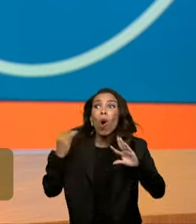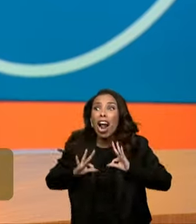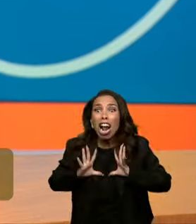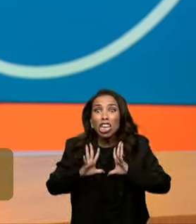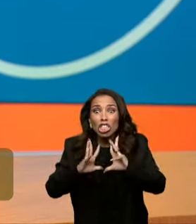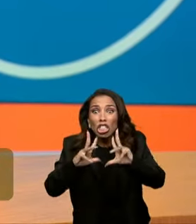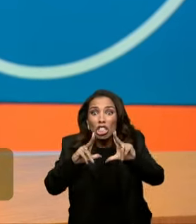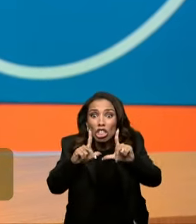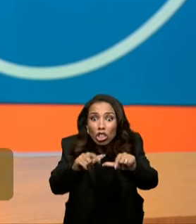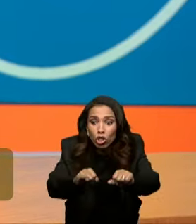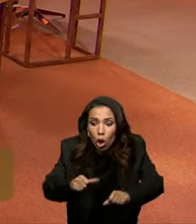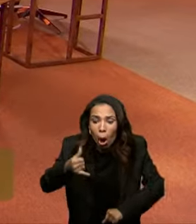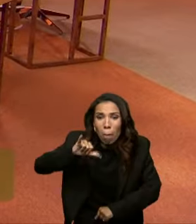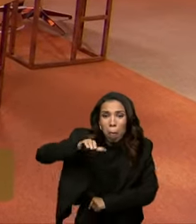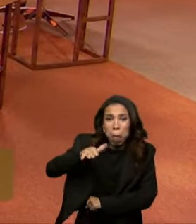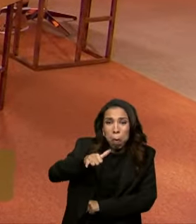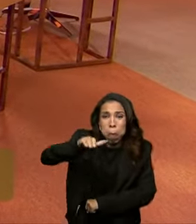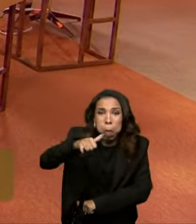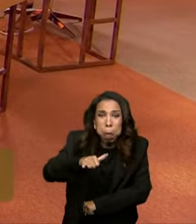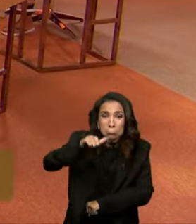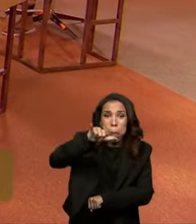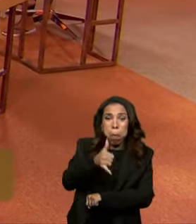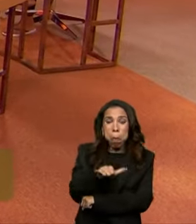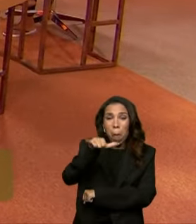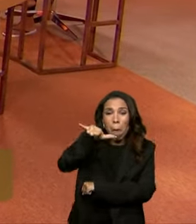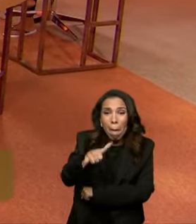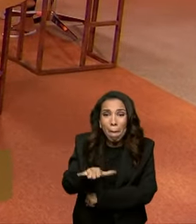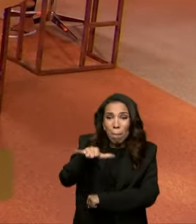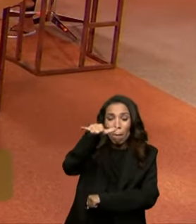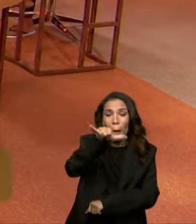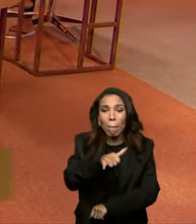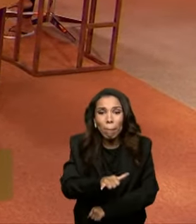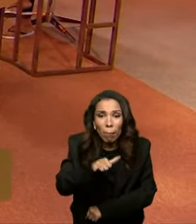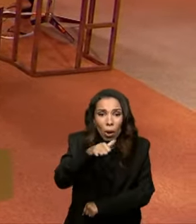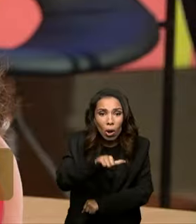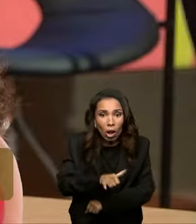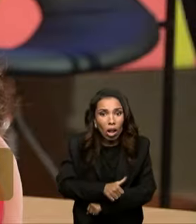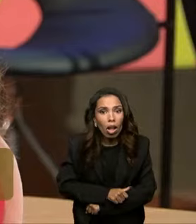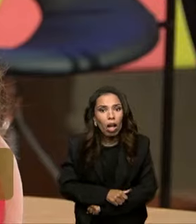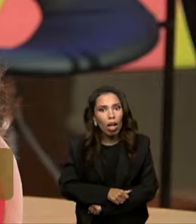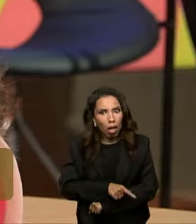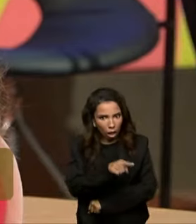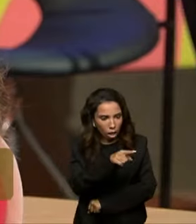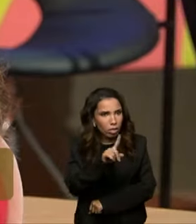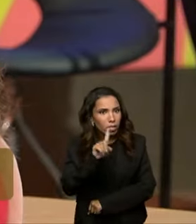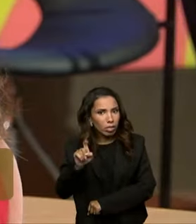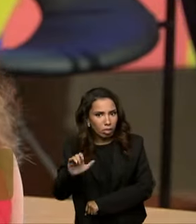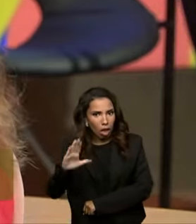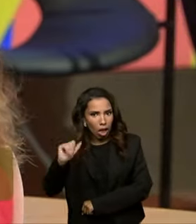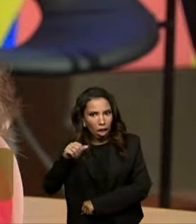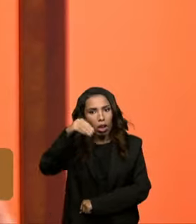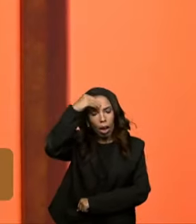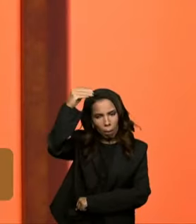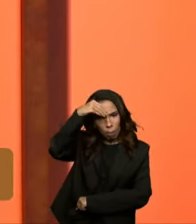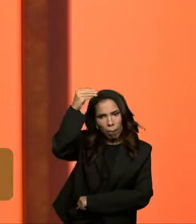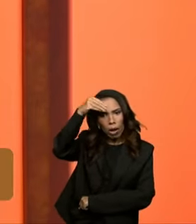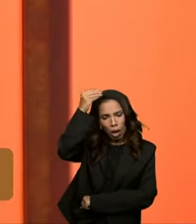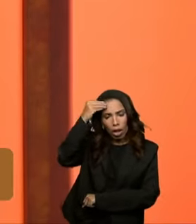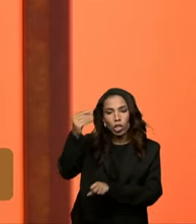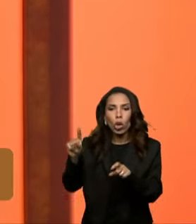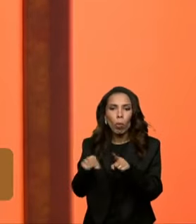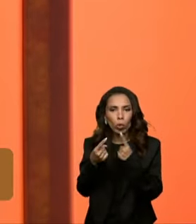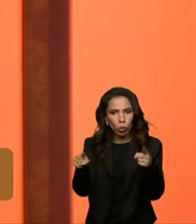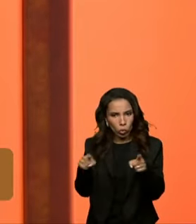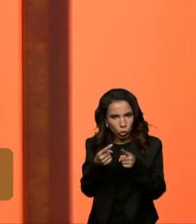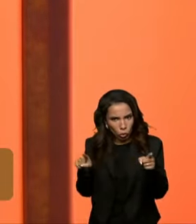maior turbulência era ele. Eu passei por uma. O Zeca, que aliás é seu dindo, é seu padrinho, né? Você é filhado. Né? É padrinho musical,